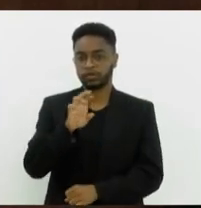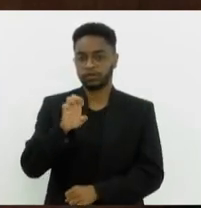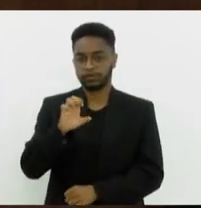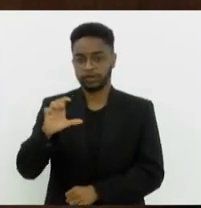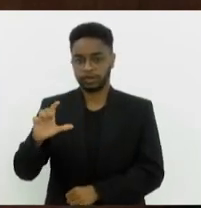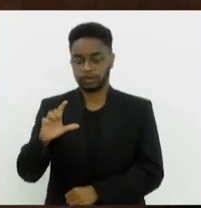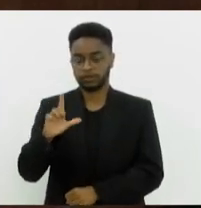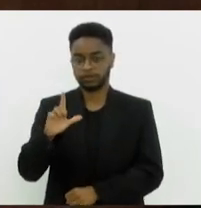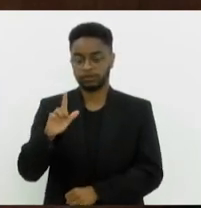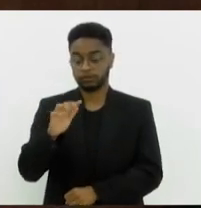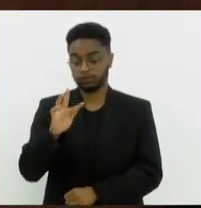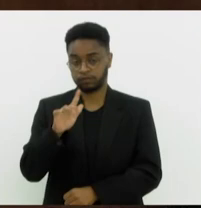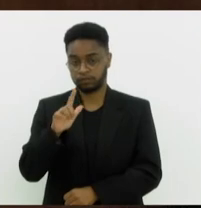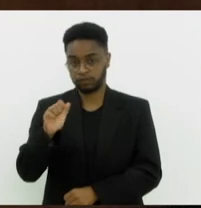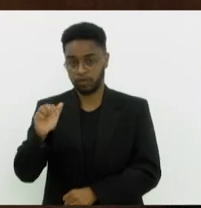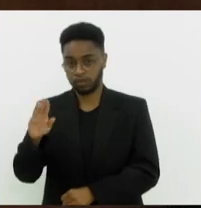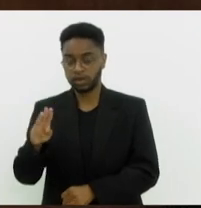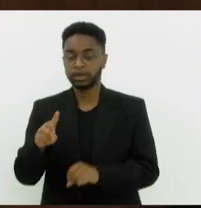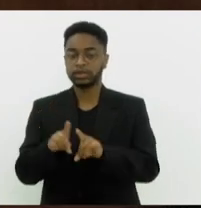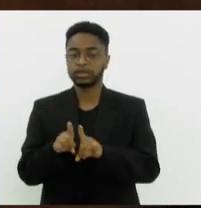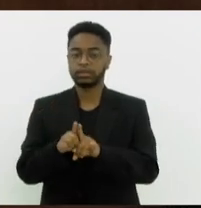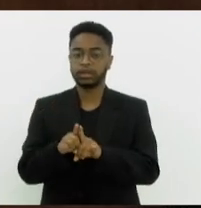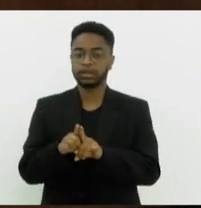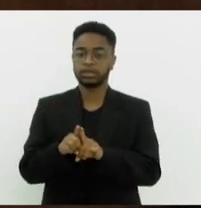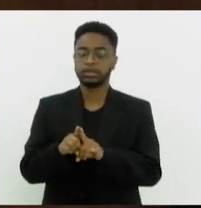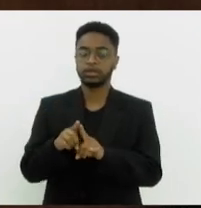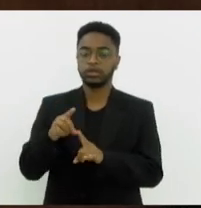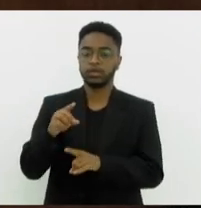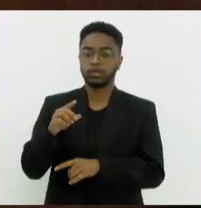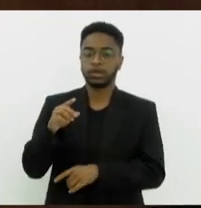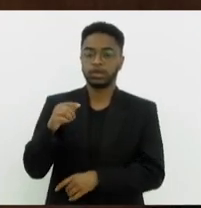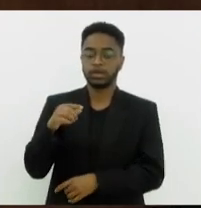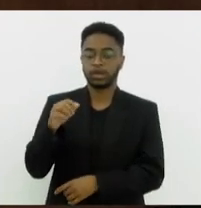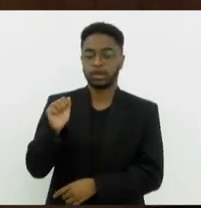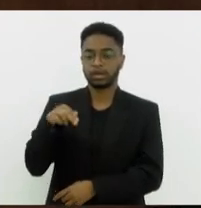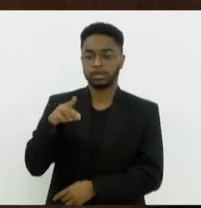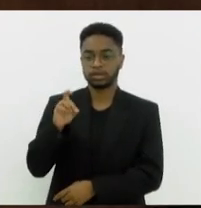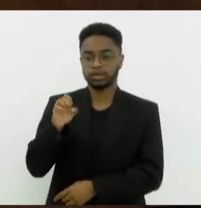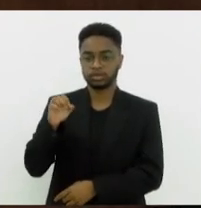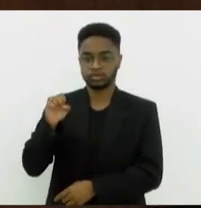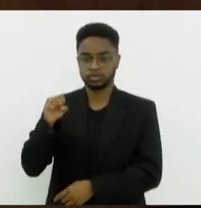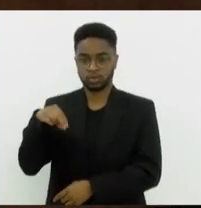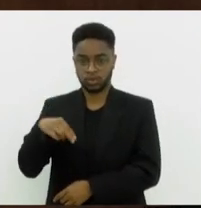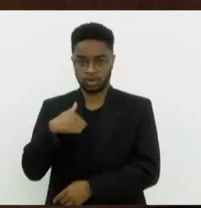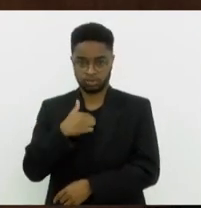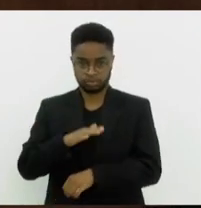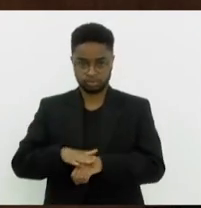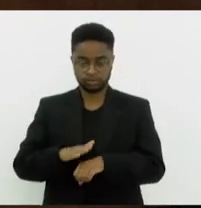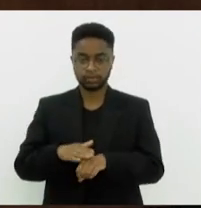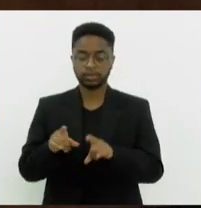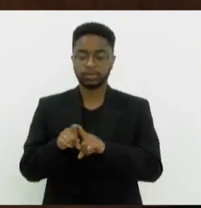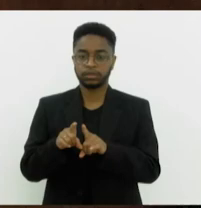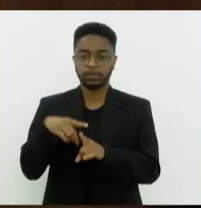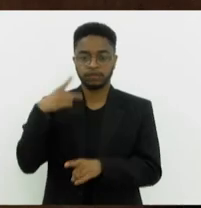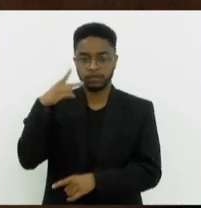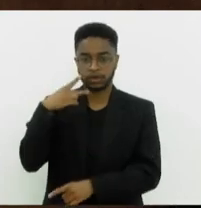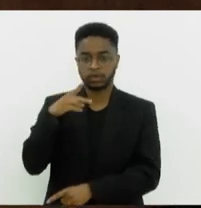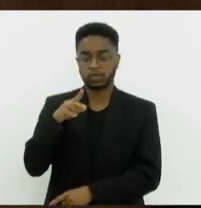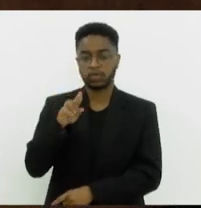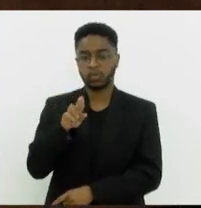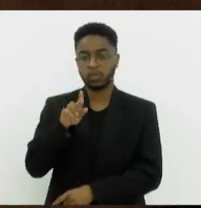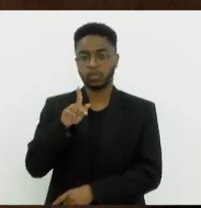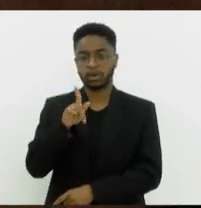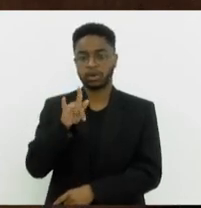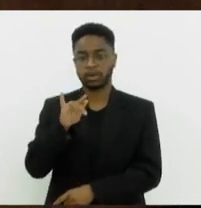deputado Anderson Moraes, como um vereador daquele município, do município de Mangaratiba, chamado Huguinho, professor